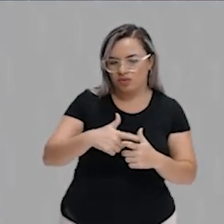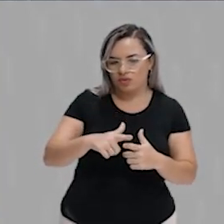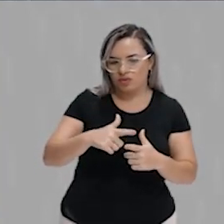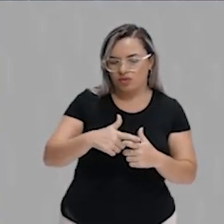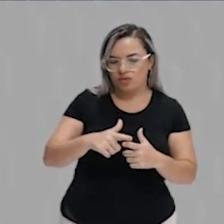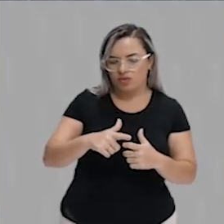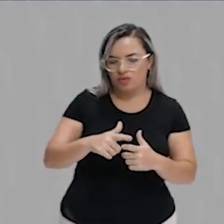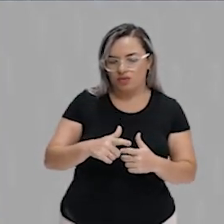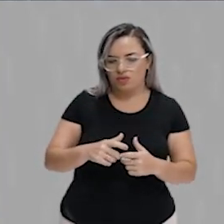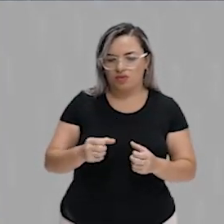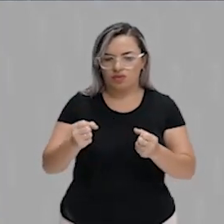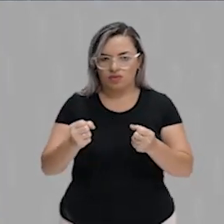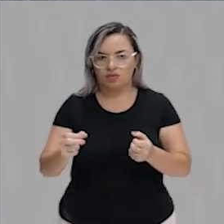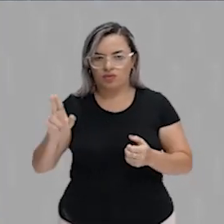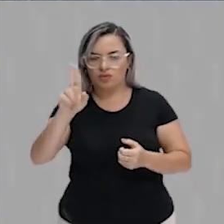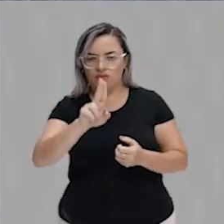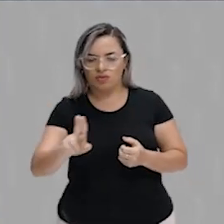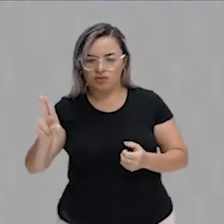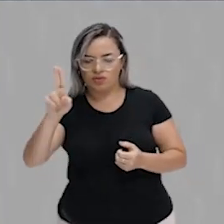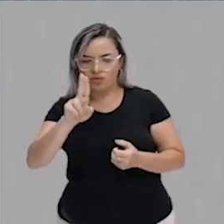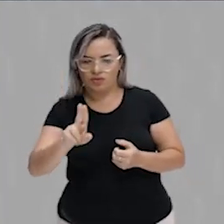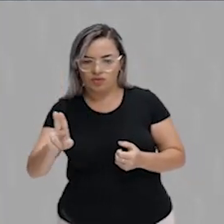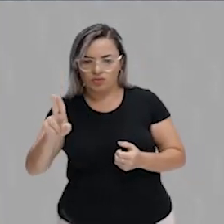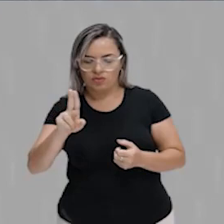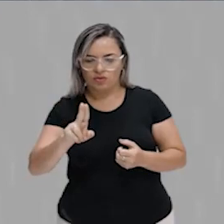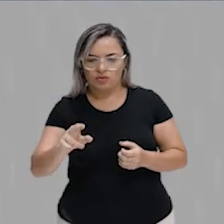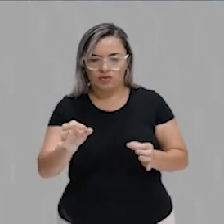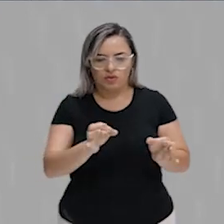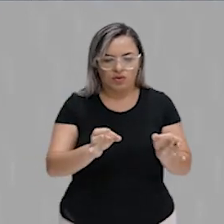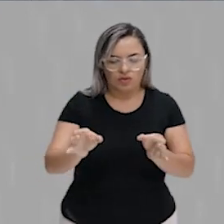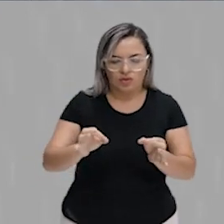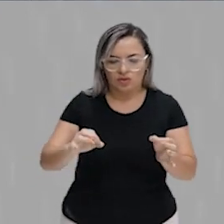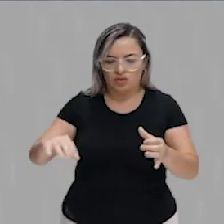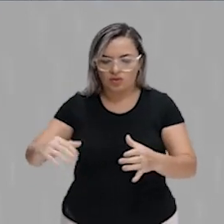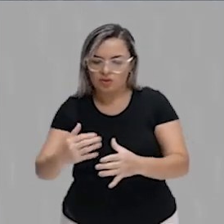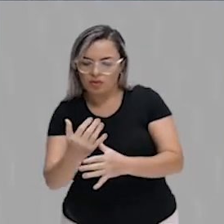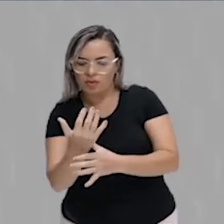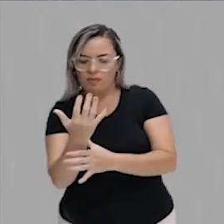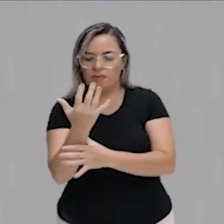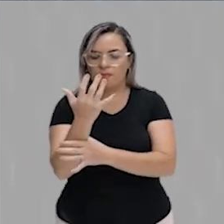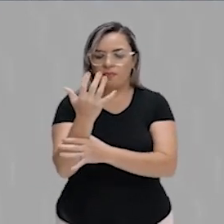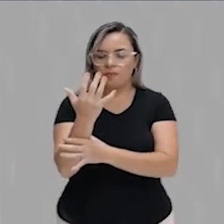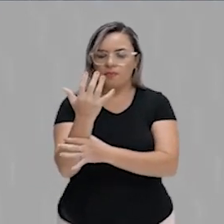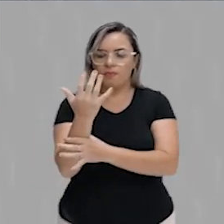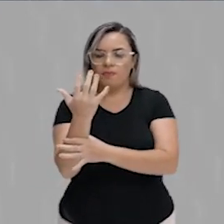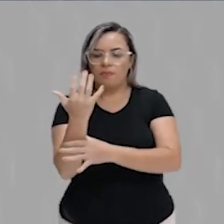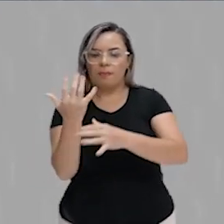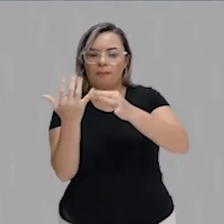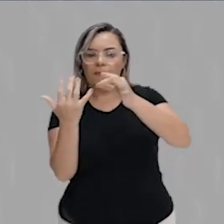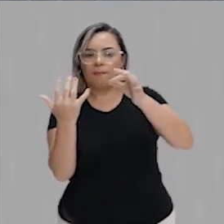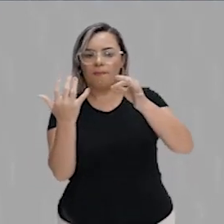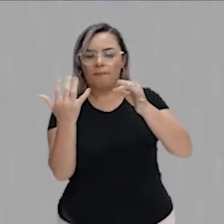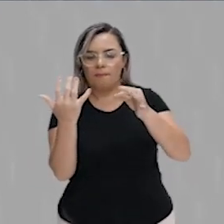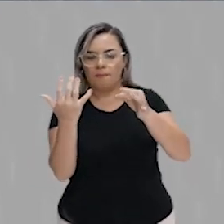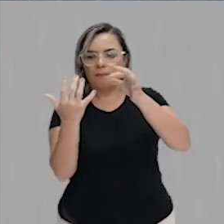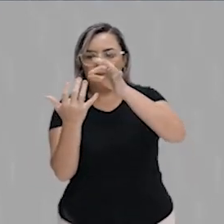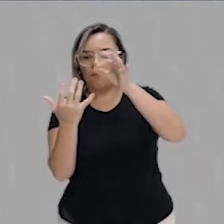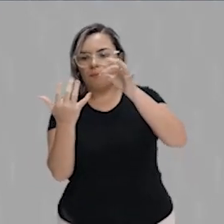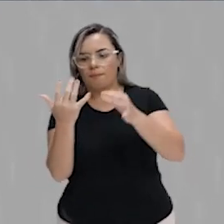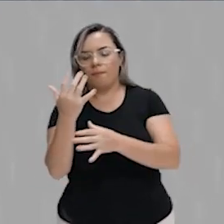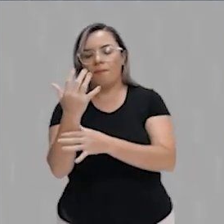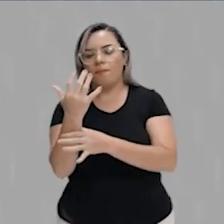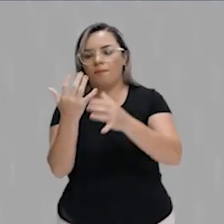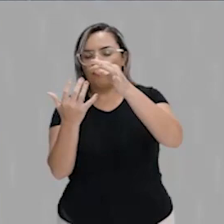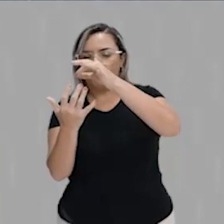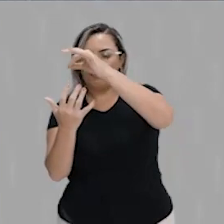pode ser usada para controle de plantas daninhas, controle de plantas que nascem ali, plantas indesejadas que